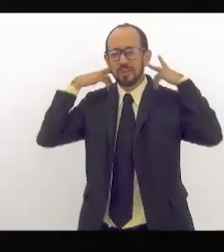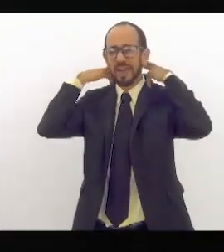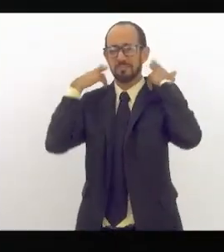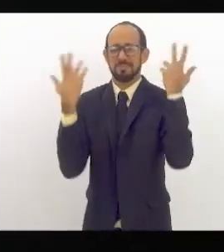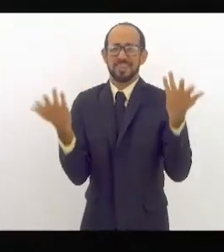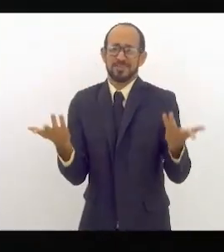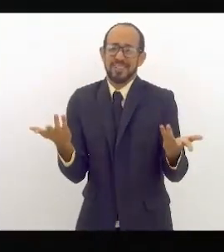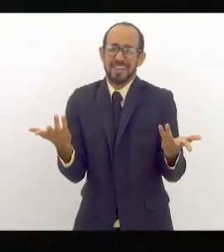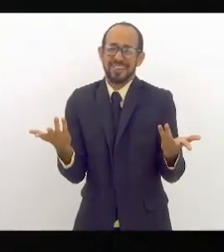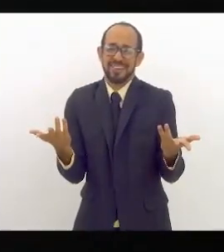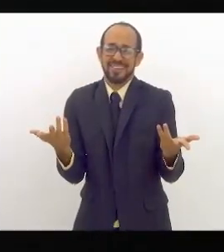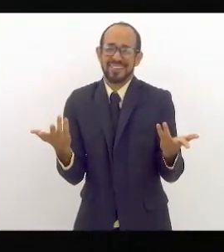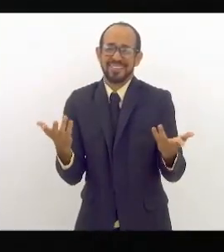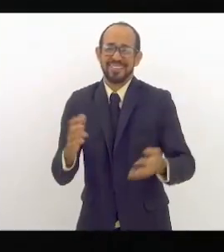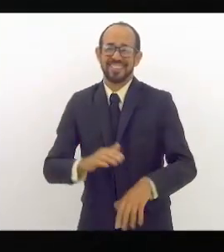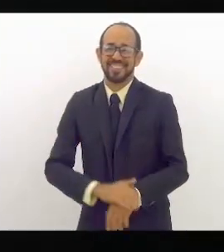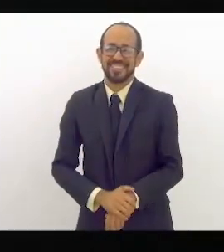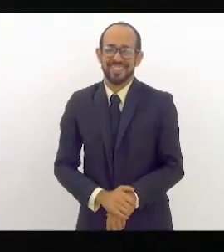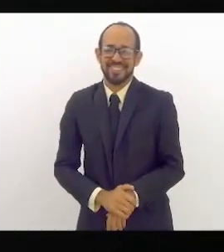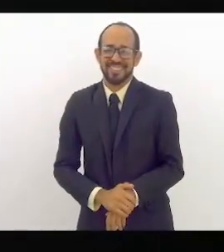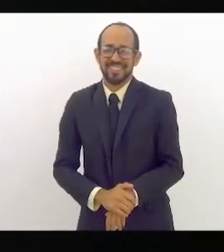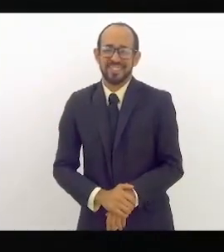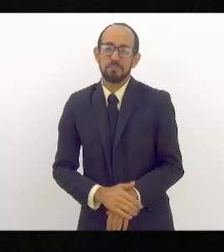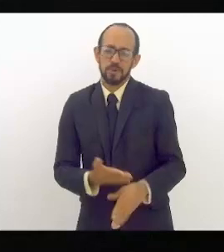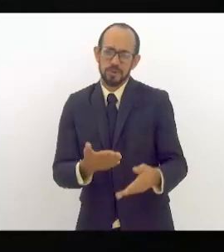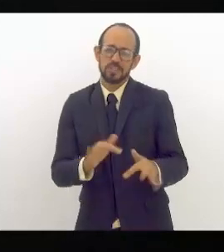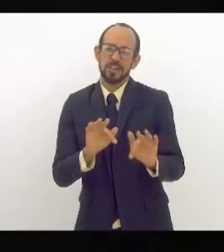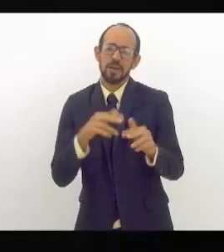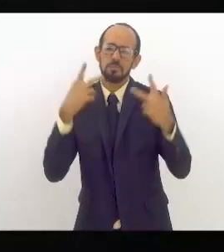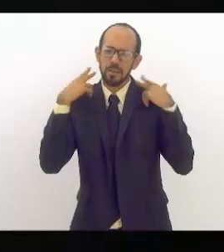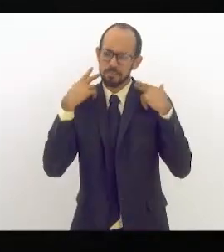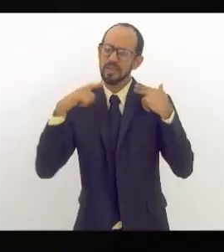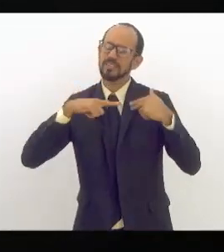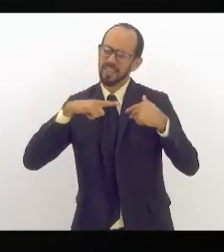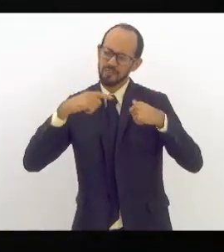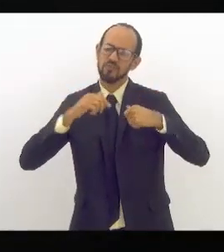um né dá não dá barbeiro tem família